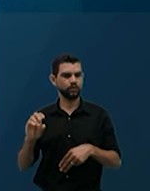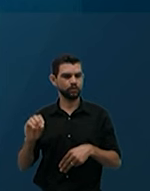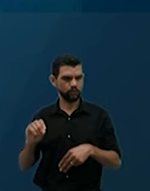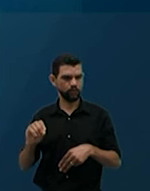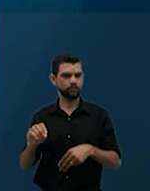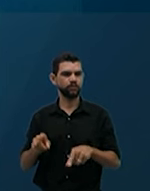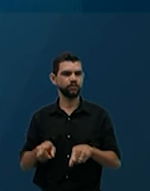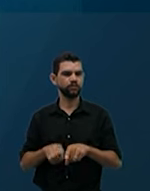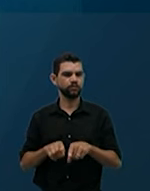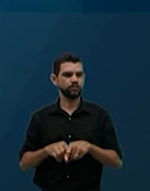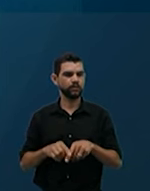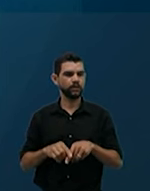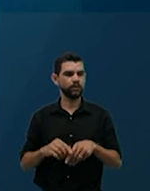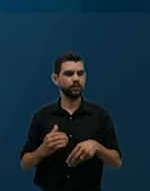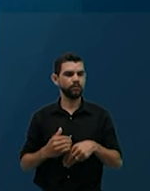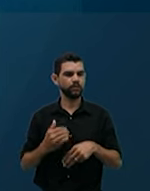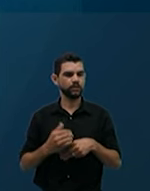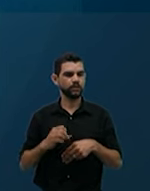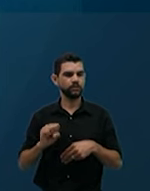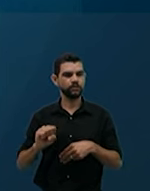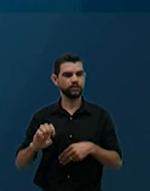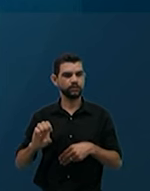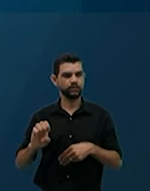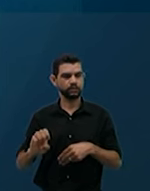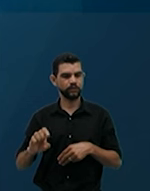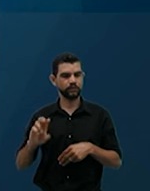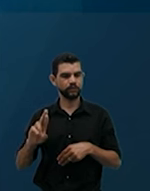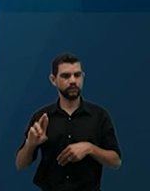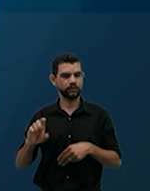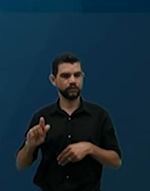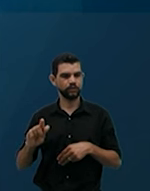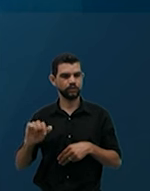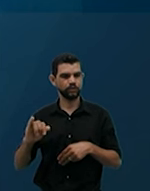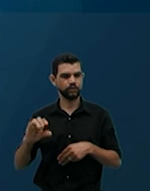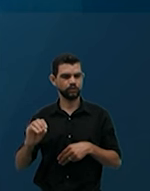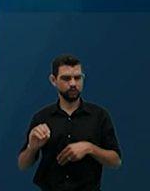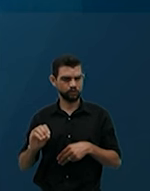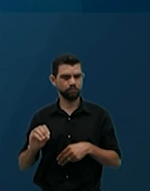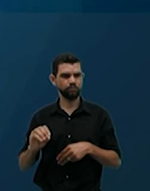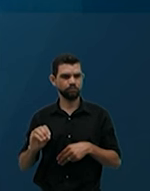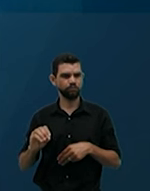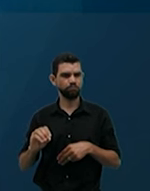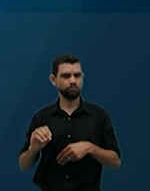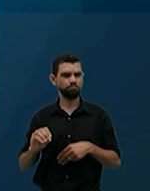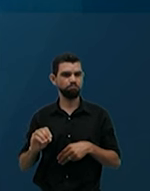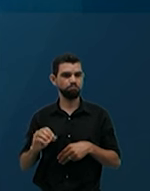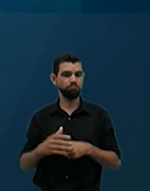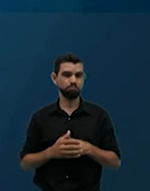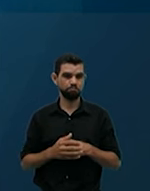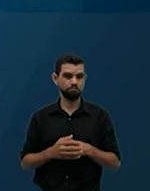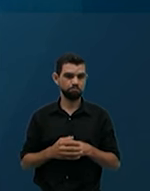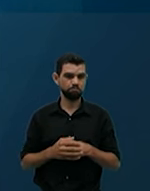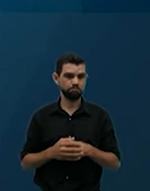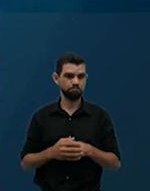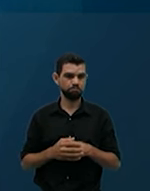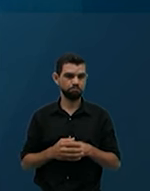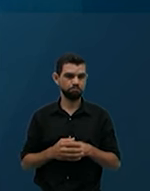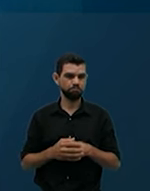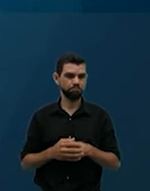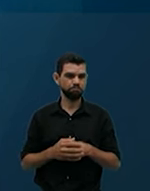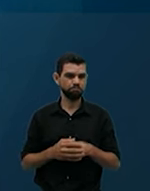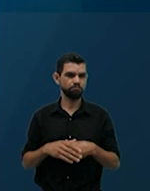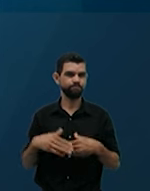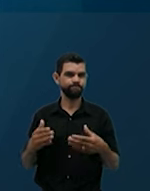ministro Sérgio Cucchina, pelo menos não na primeira propositura, mas na segunda. Então, cabe a